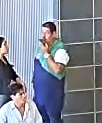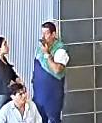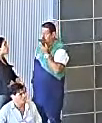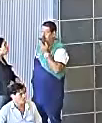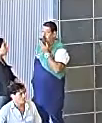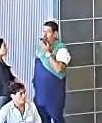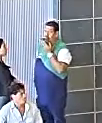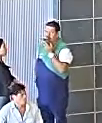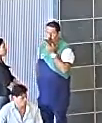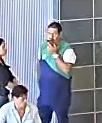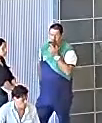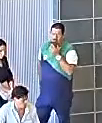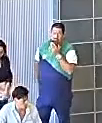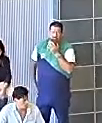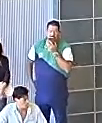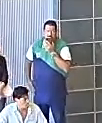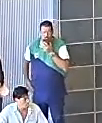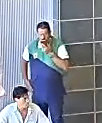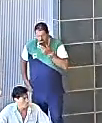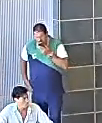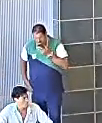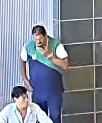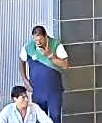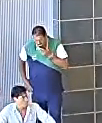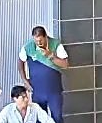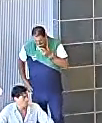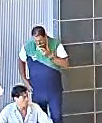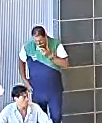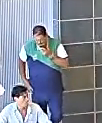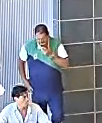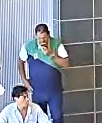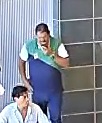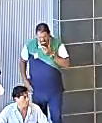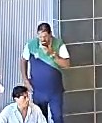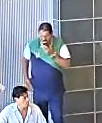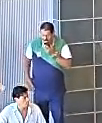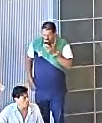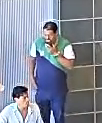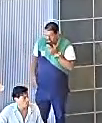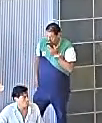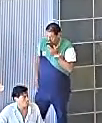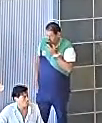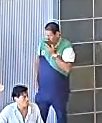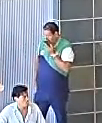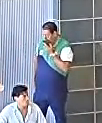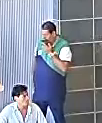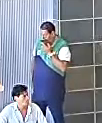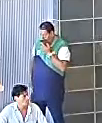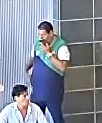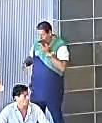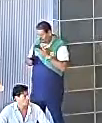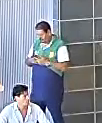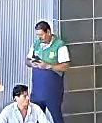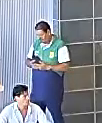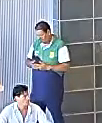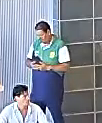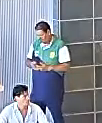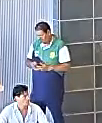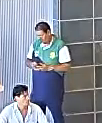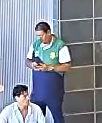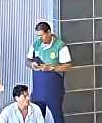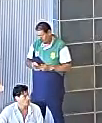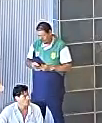colocação no sentido de que tem inclusive parecer técnicos da de de fabricantes no